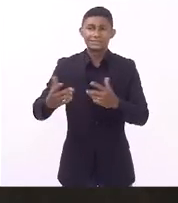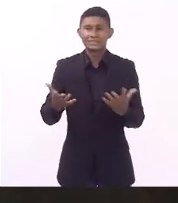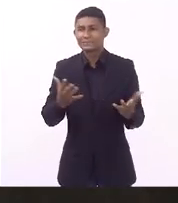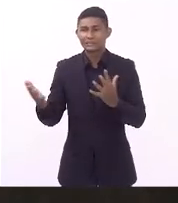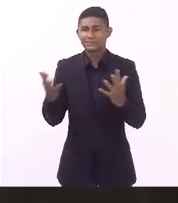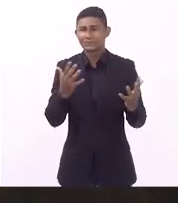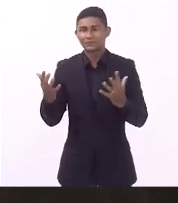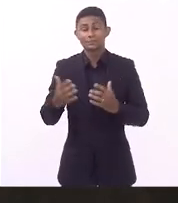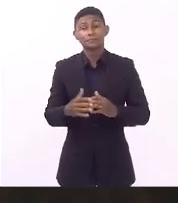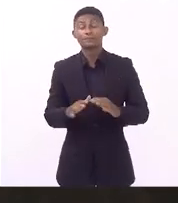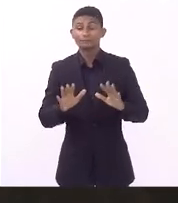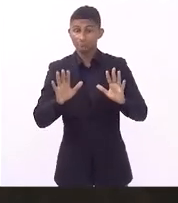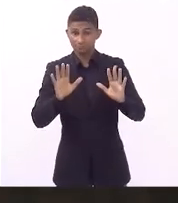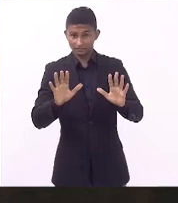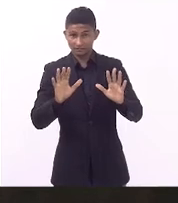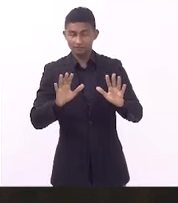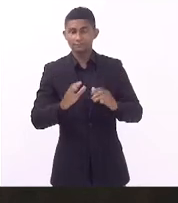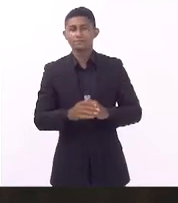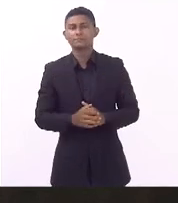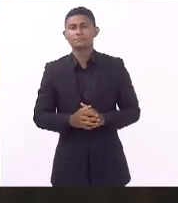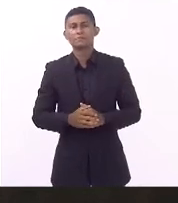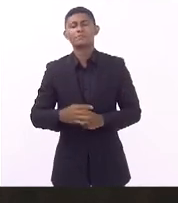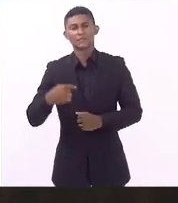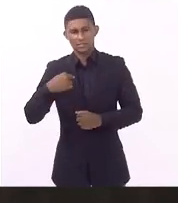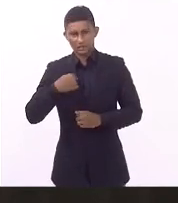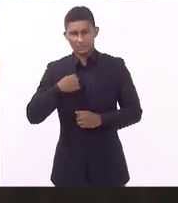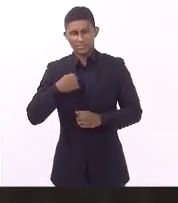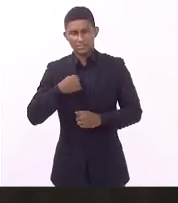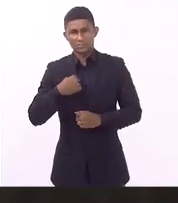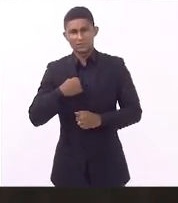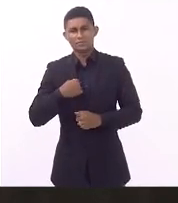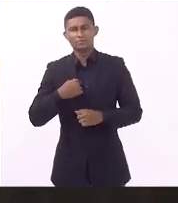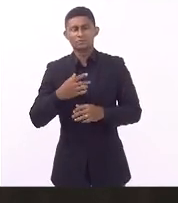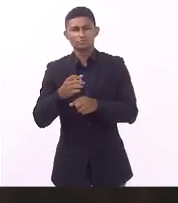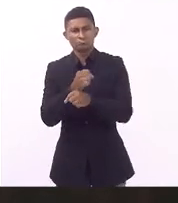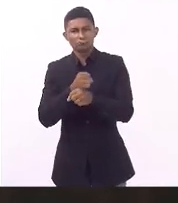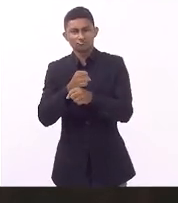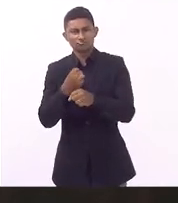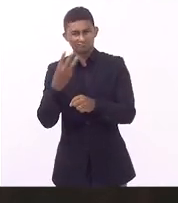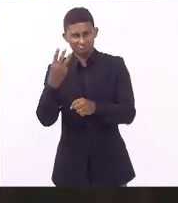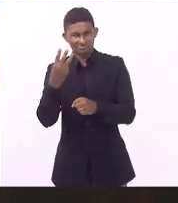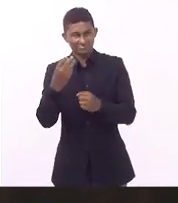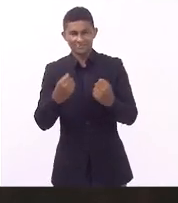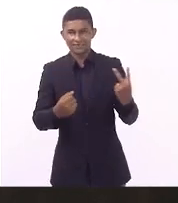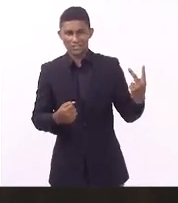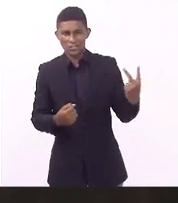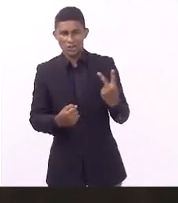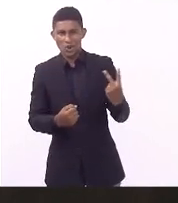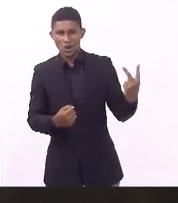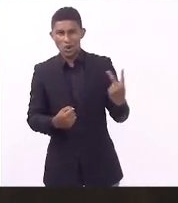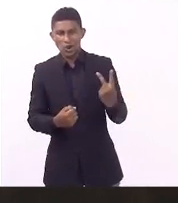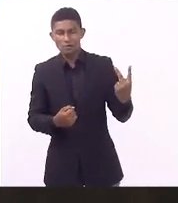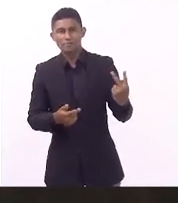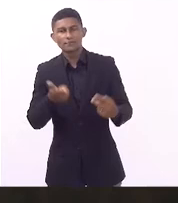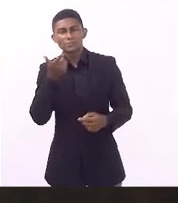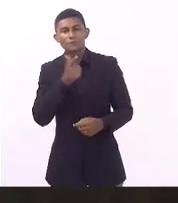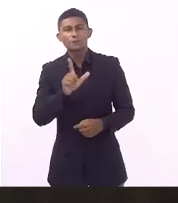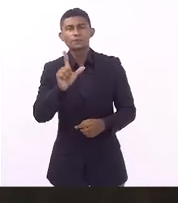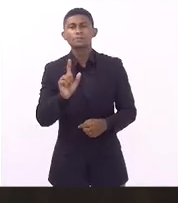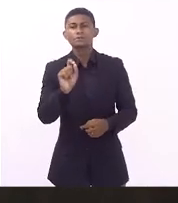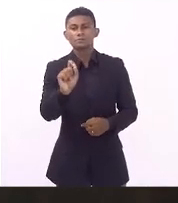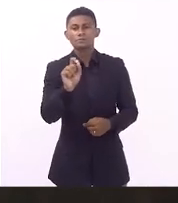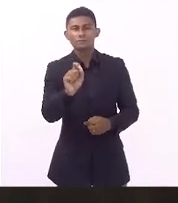Só que eu tive no Pagé, ao longo desses 3 anos, a gente construiu não só uma